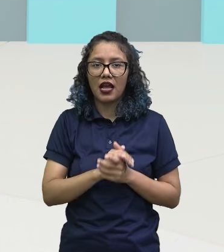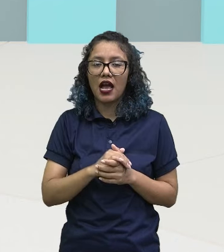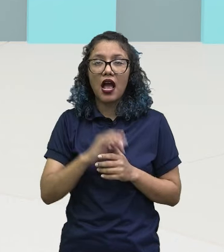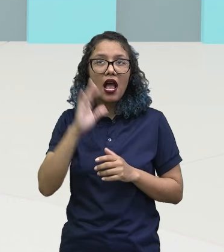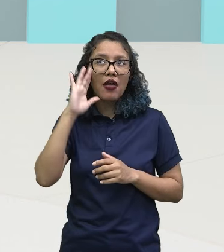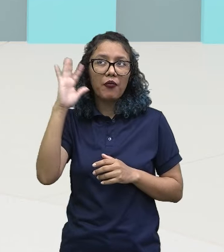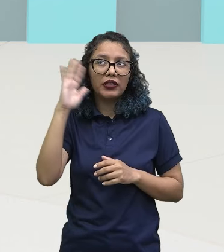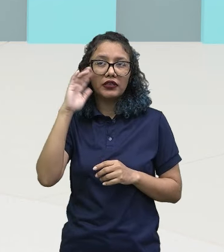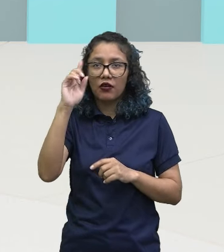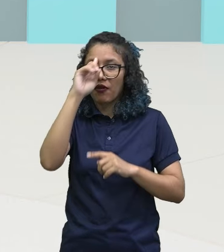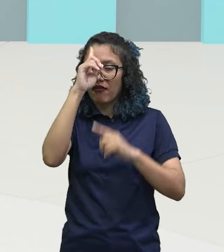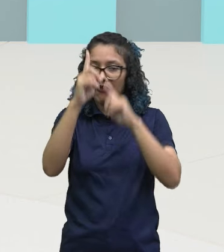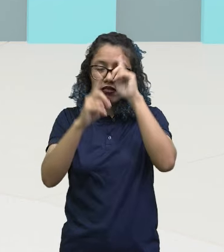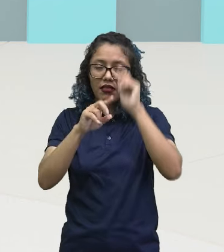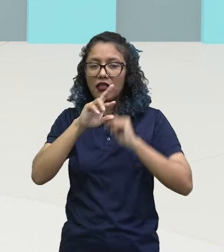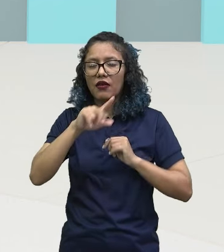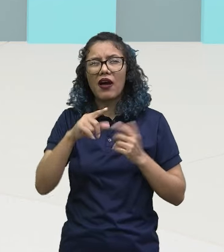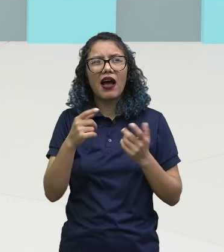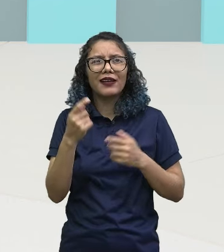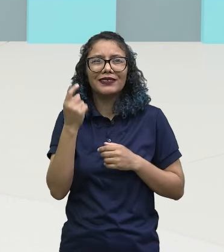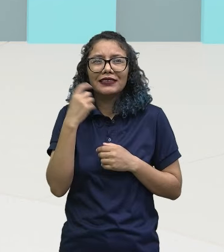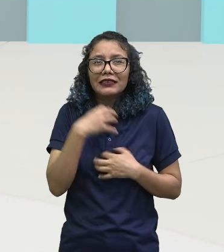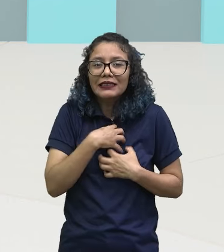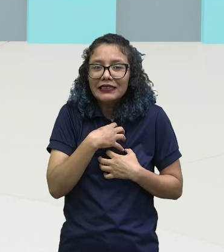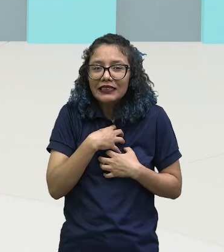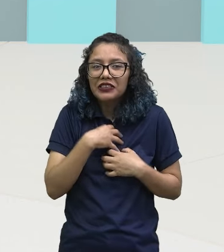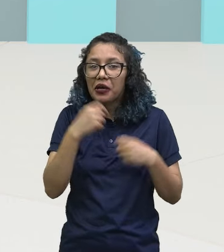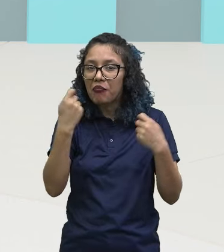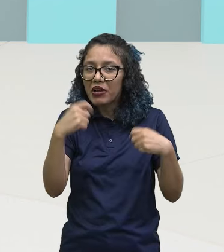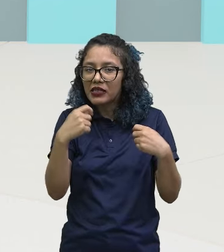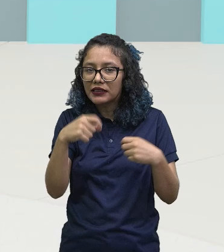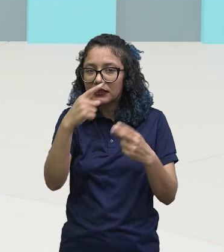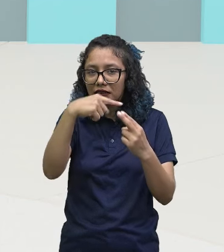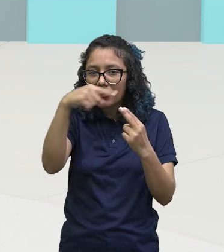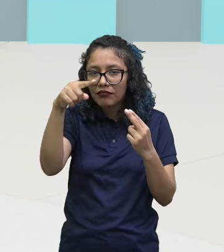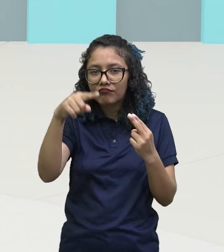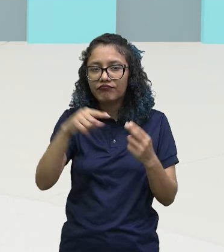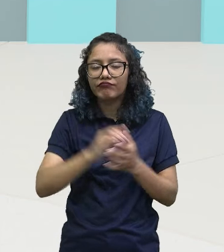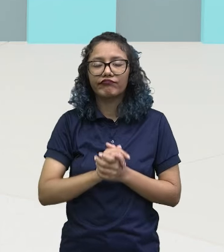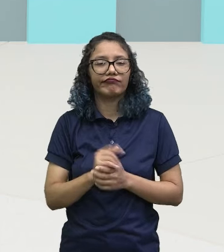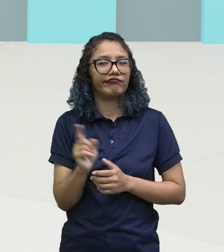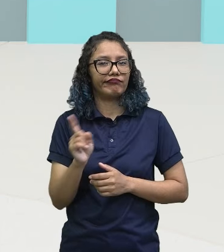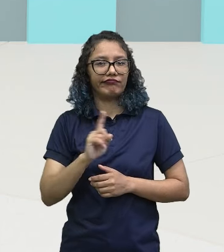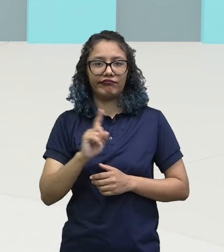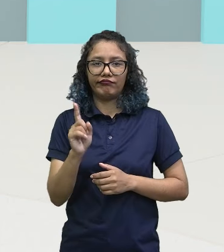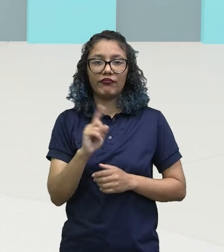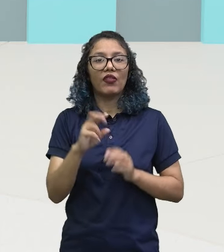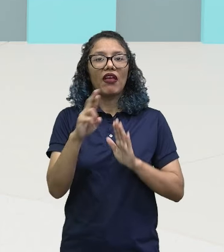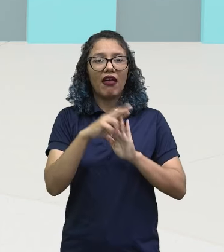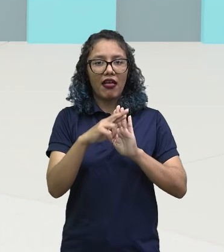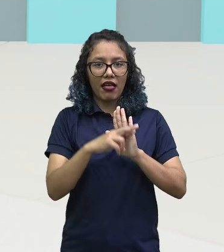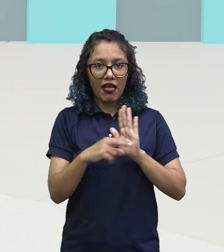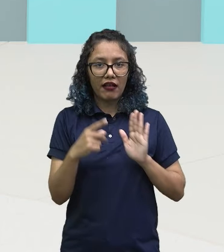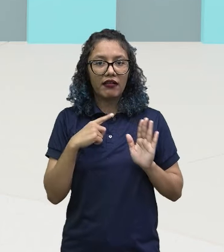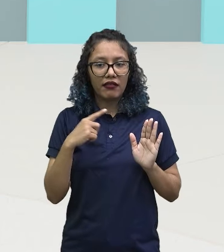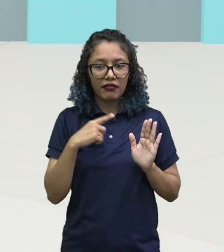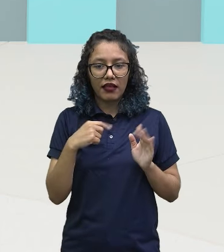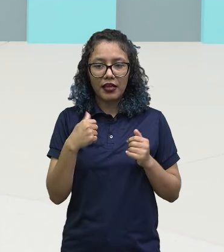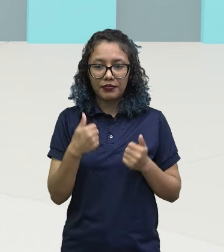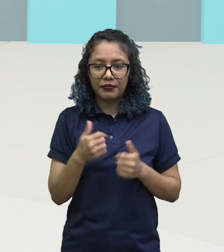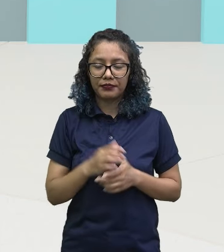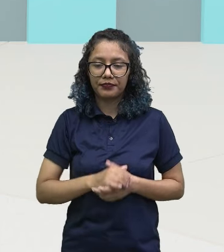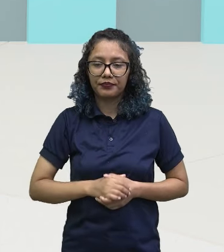cabeça, tá? Não é assim que acontece. Ah, eu senti aqui que eu vou colocar o acento gráfico porque eu senti. Não, a gente tem regras específicas, tá